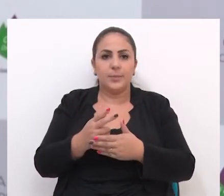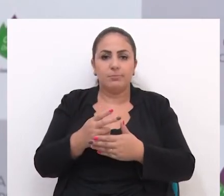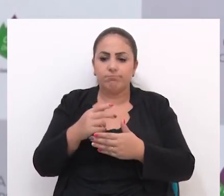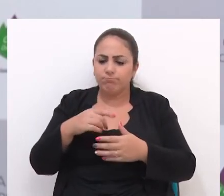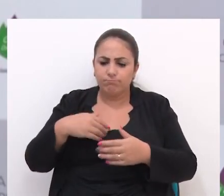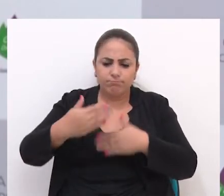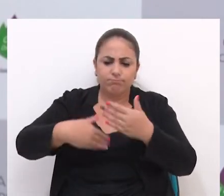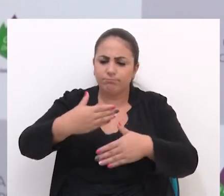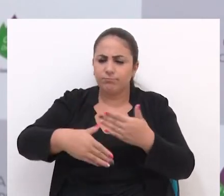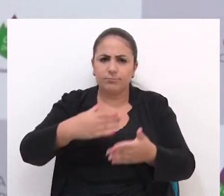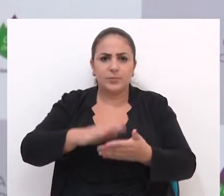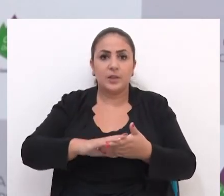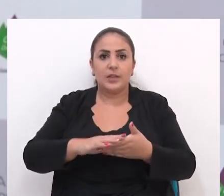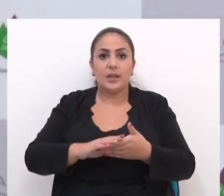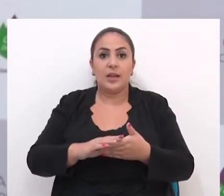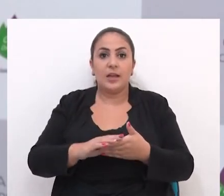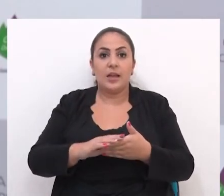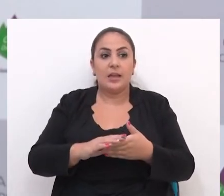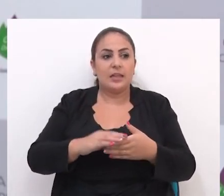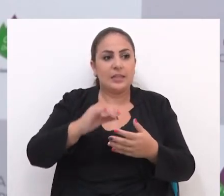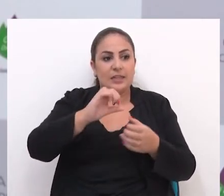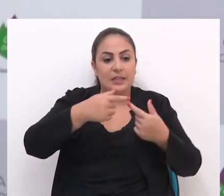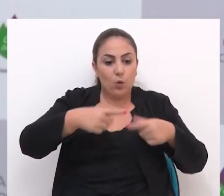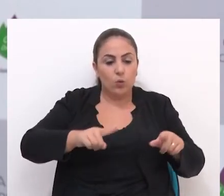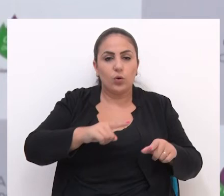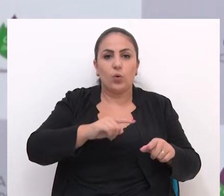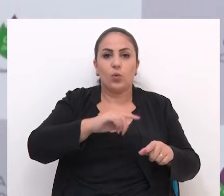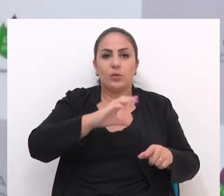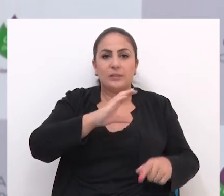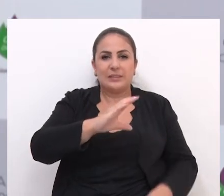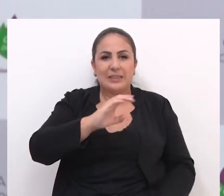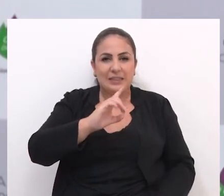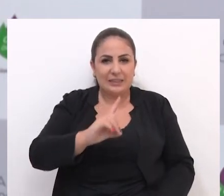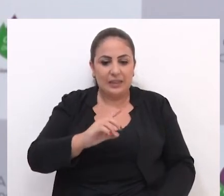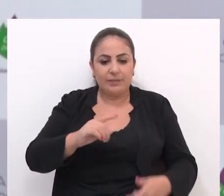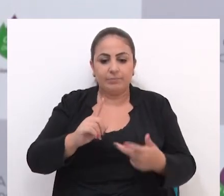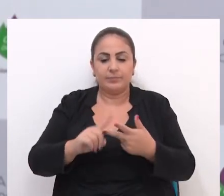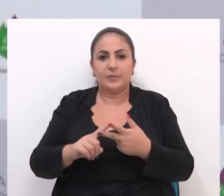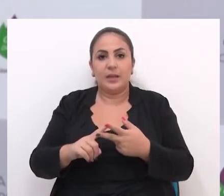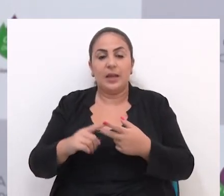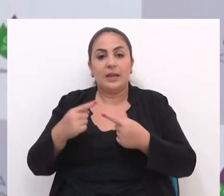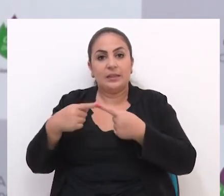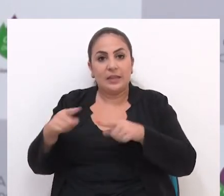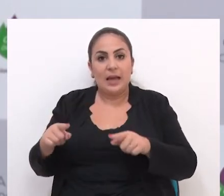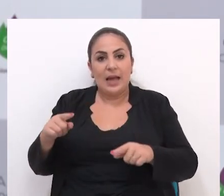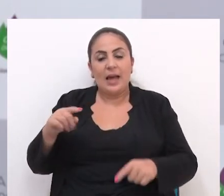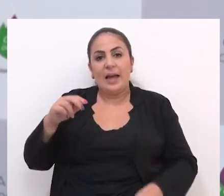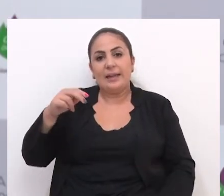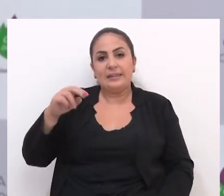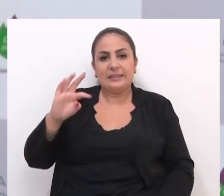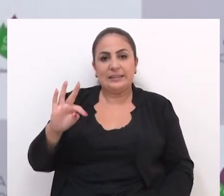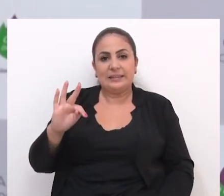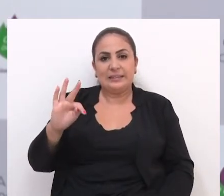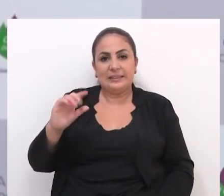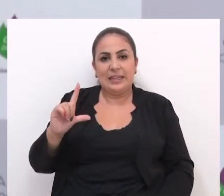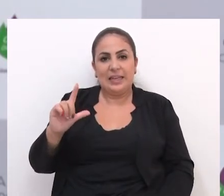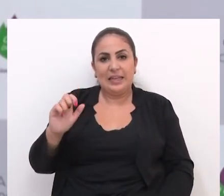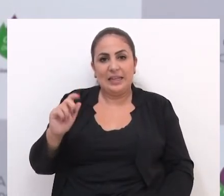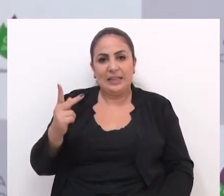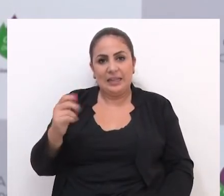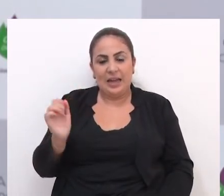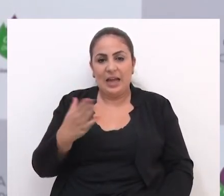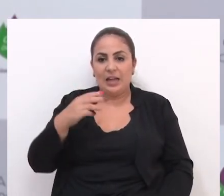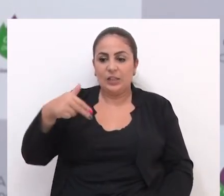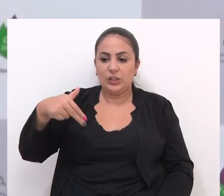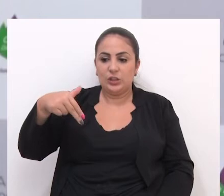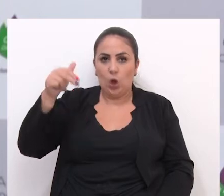desistiu, e muito pelo contrário, inaugurou um CD maravilhoso, também teve a inauguração da Telha Norte na sexta-feira. Então